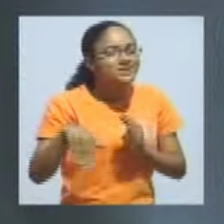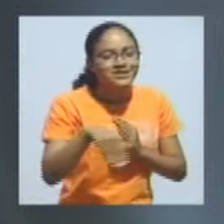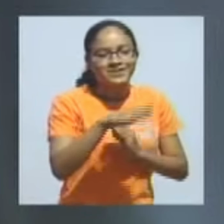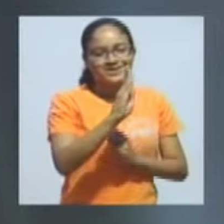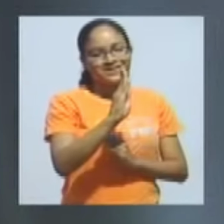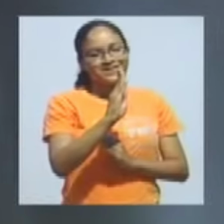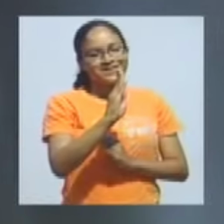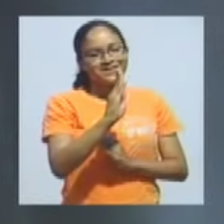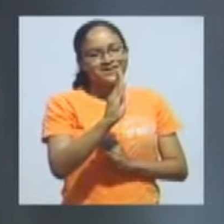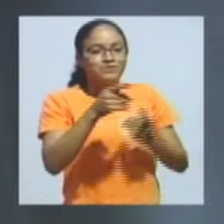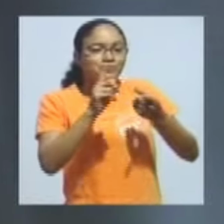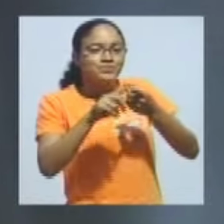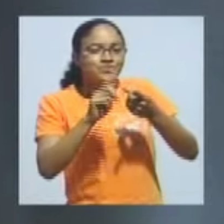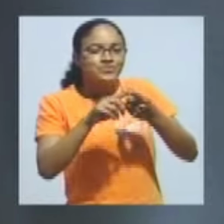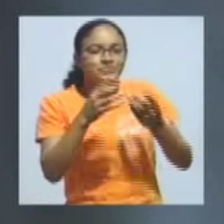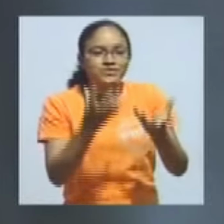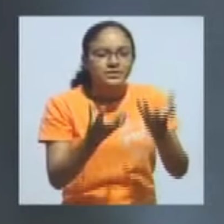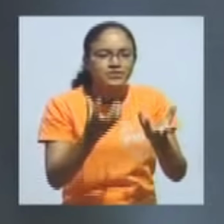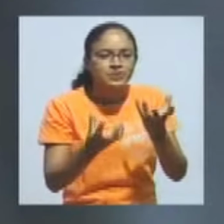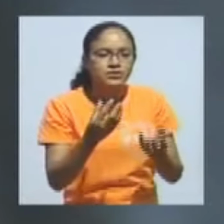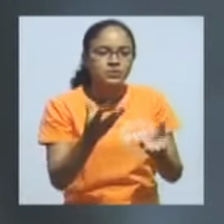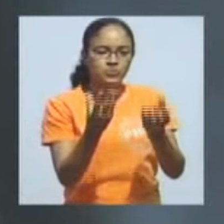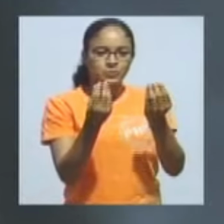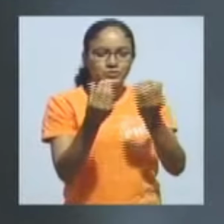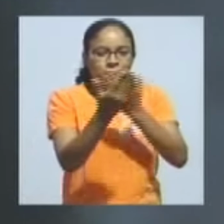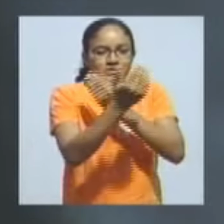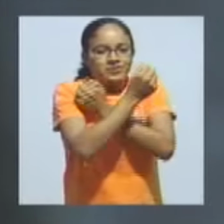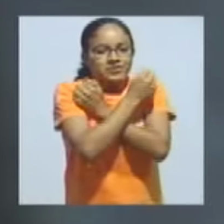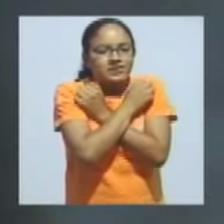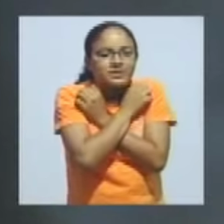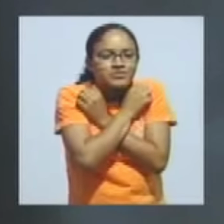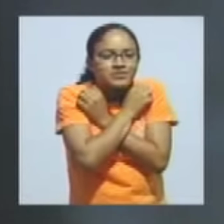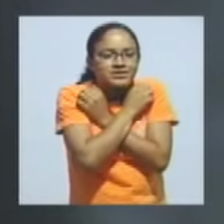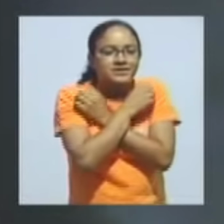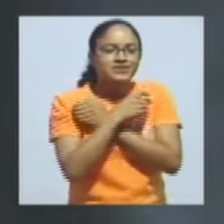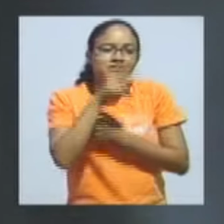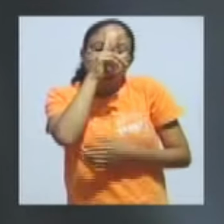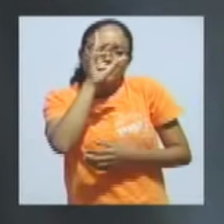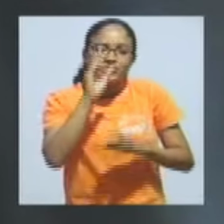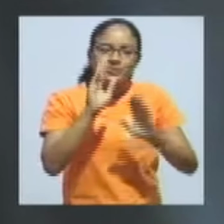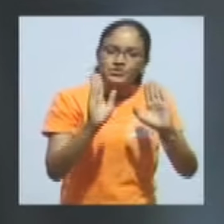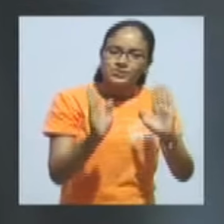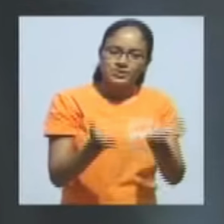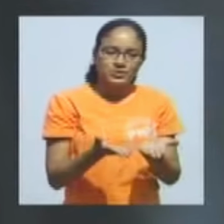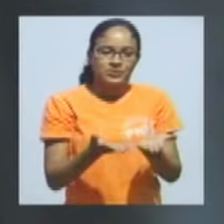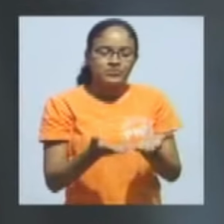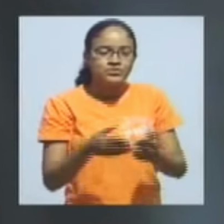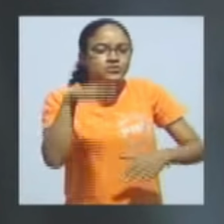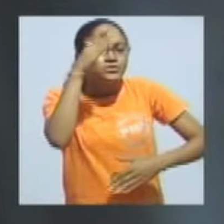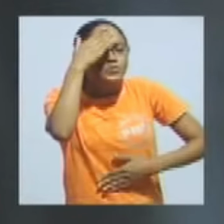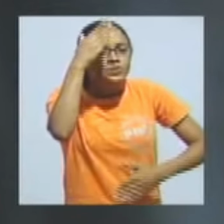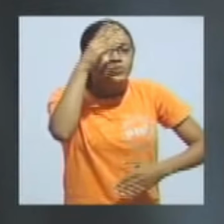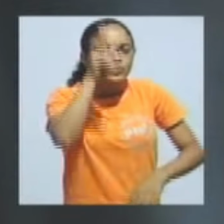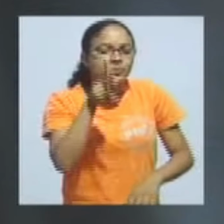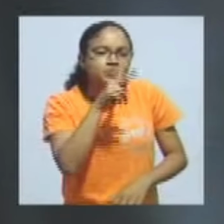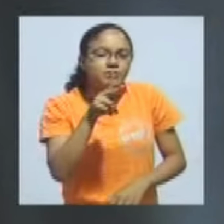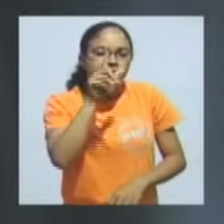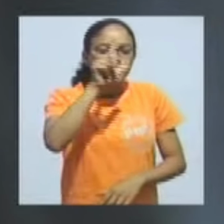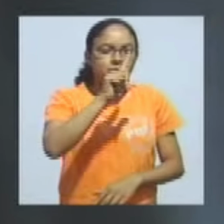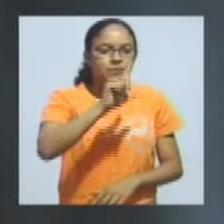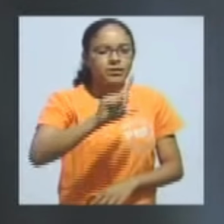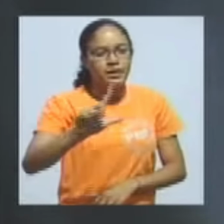fazer isso. Padre Jonas, Luzia, Eto, que bom poder ver esse agradecimento que foi feito a vocês.